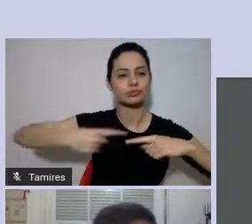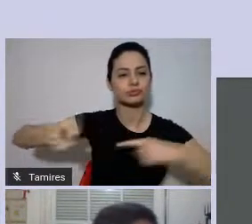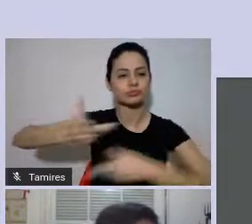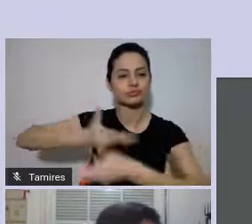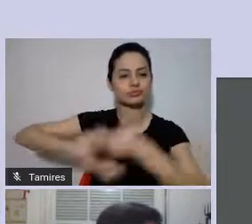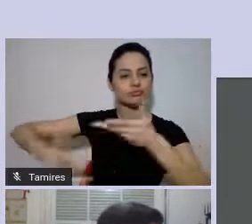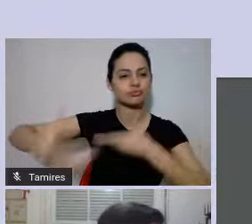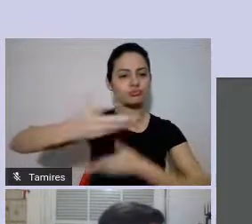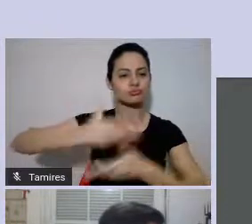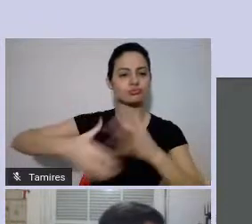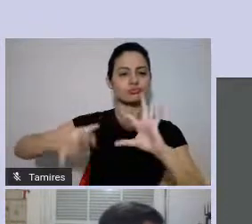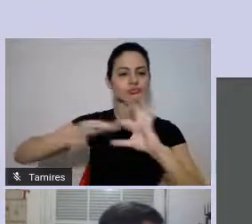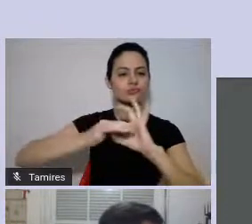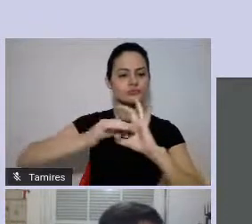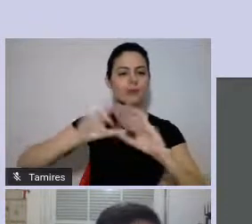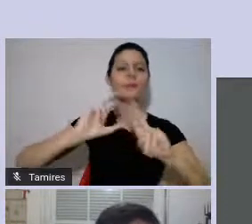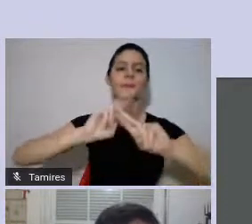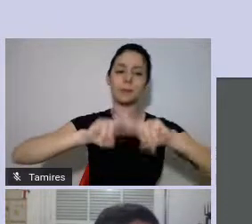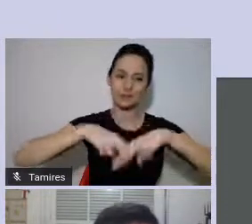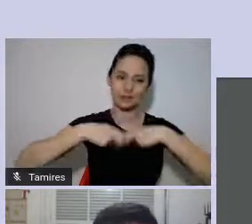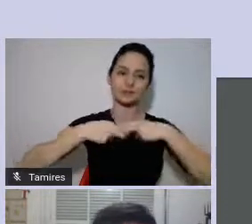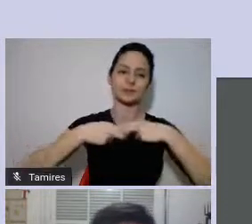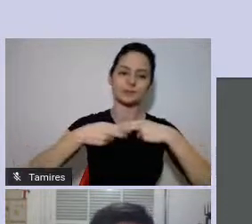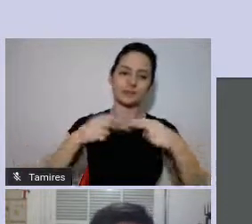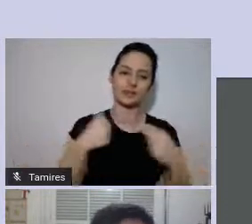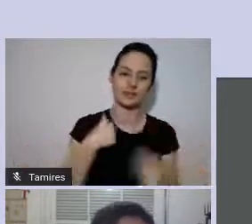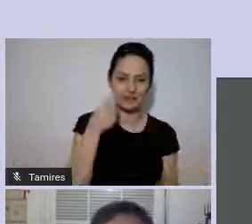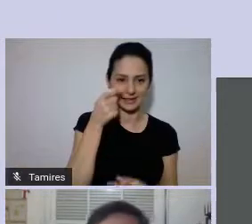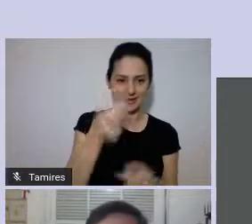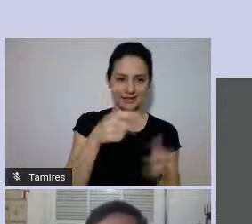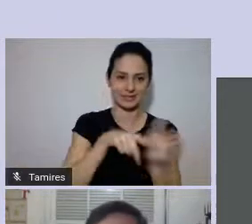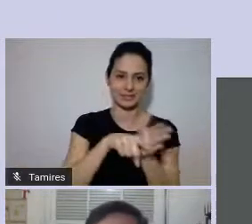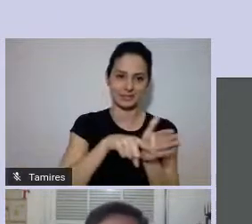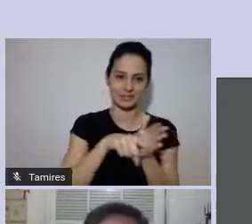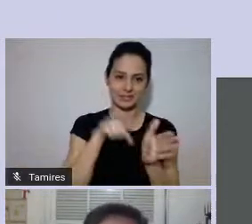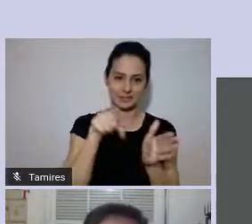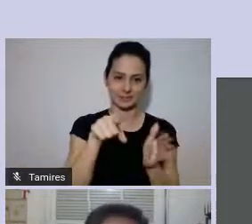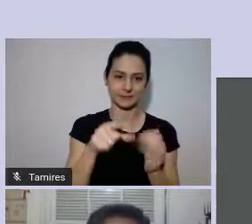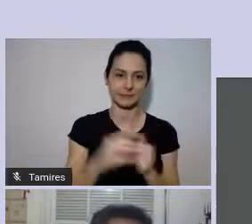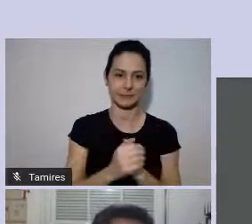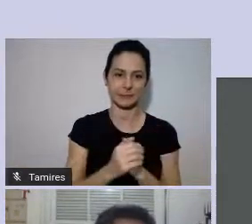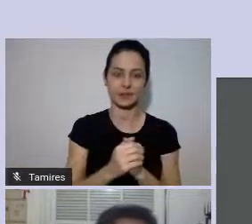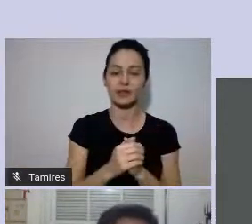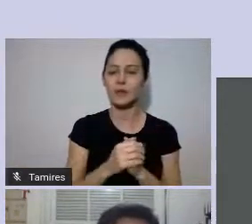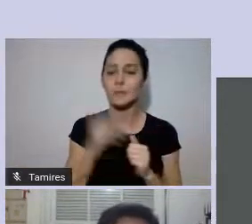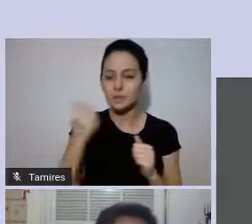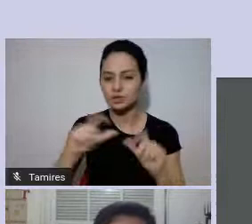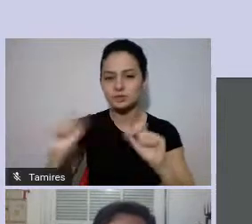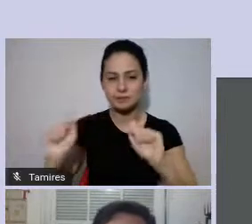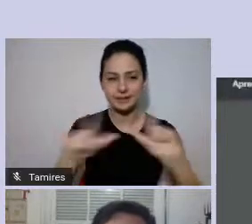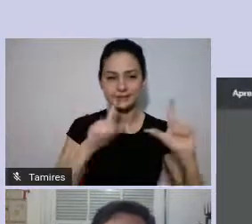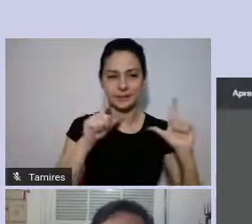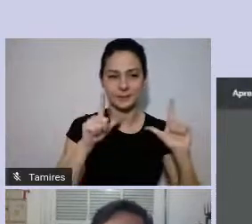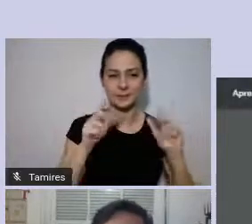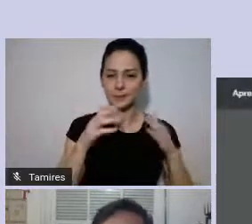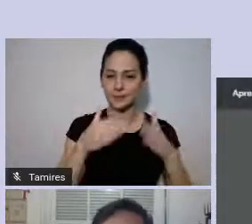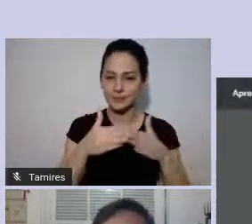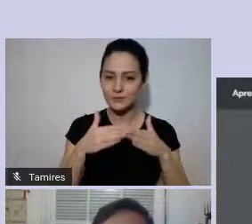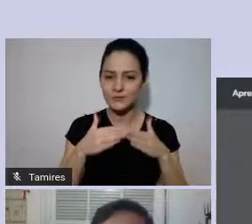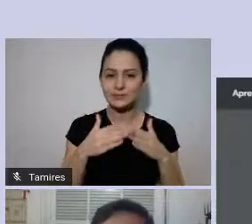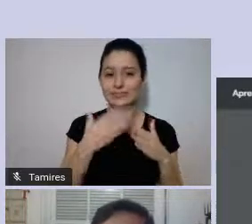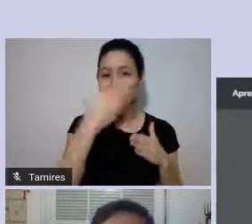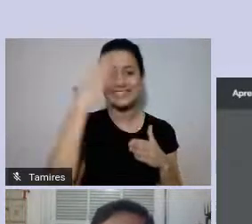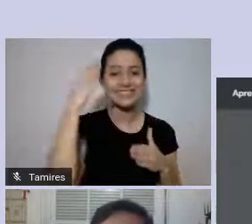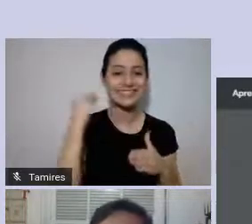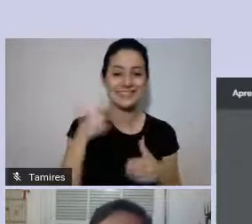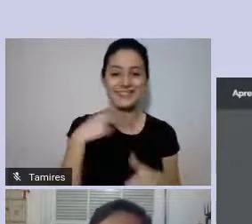que me interessam nessa pesquisa. Lua, você pode passar para mim, por favor? Eu esqueci de te